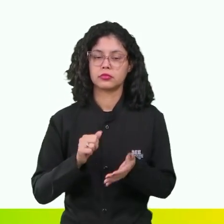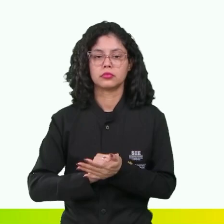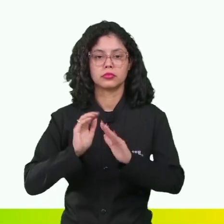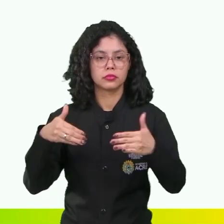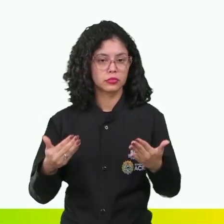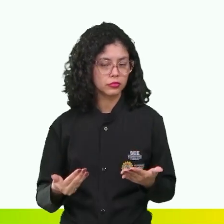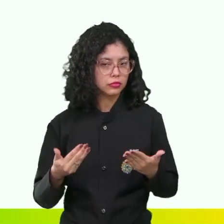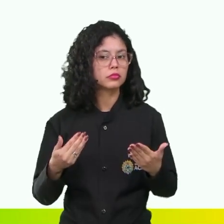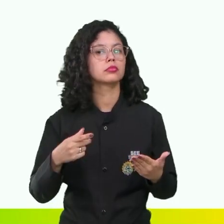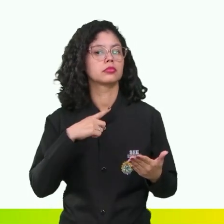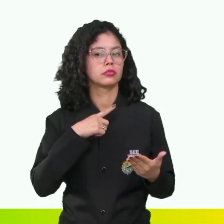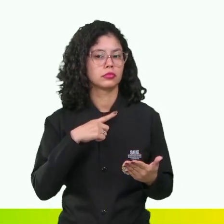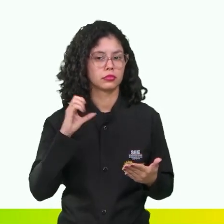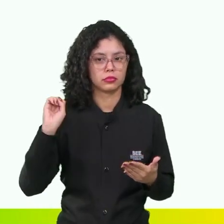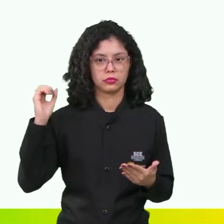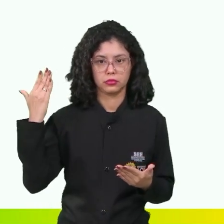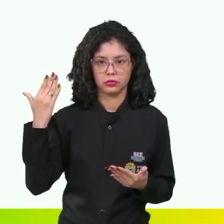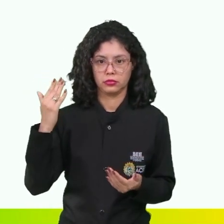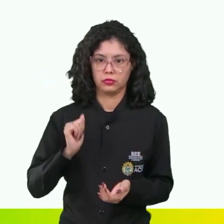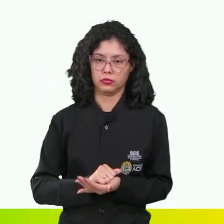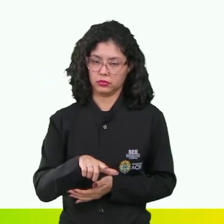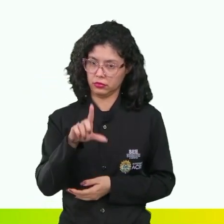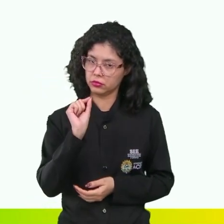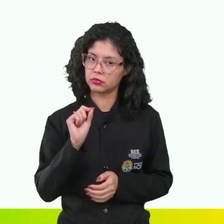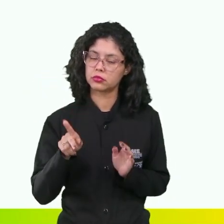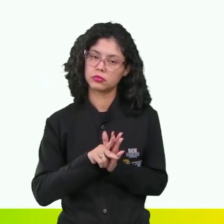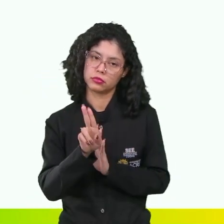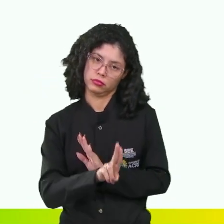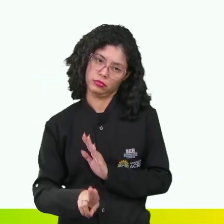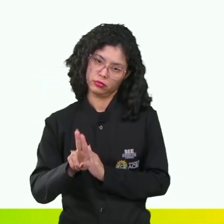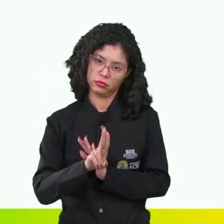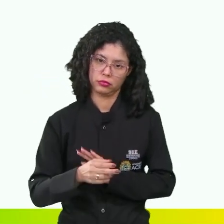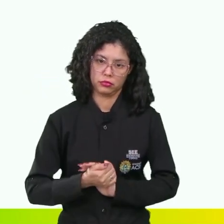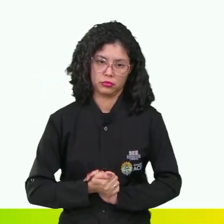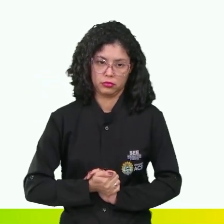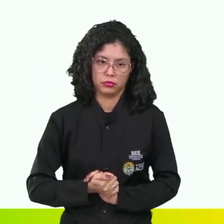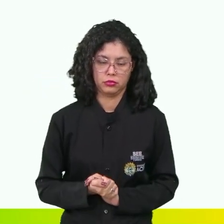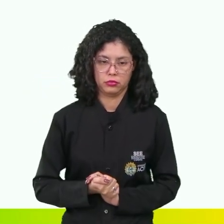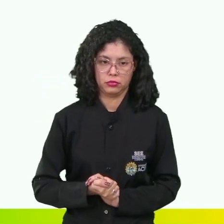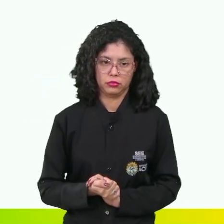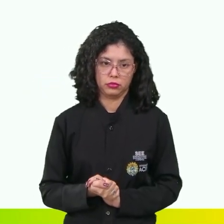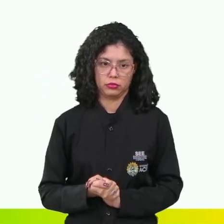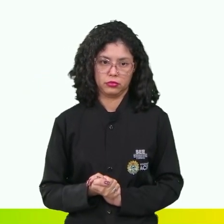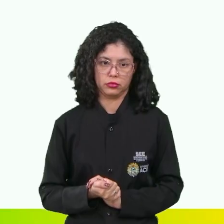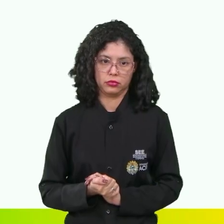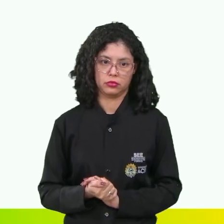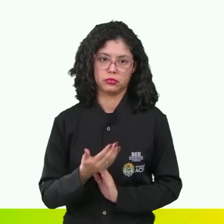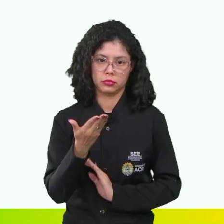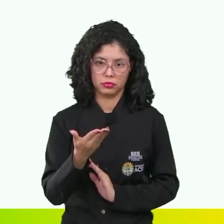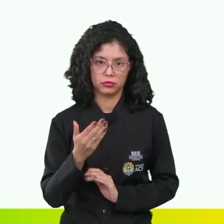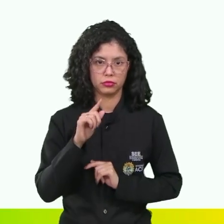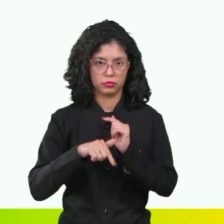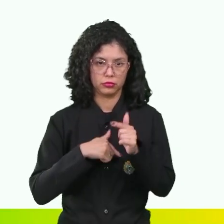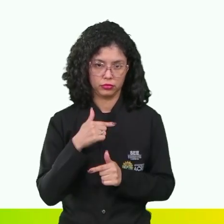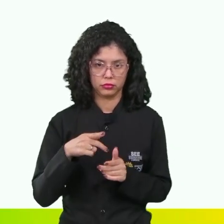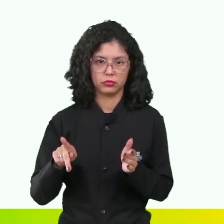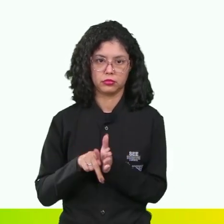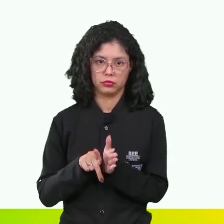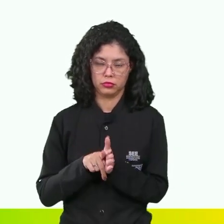os comportamentos recorrentes, quais são as preferências do usuário? Então, é assim que o algoritmo ele